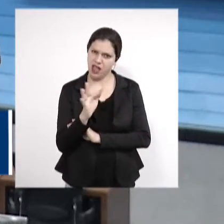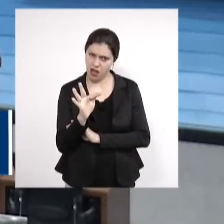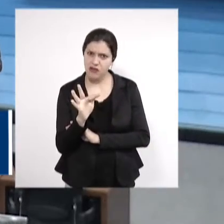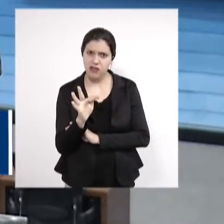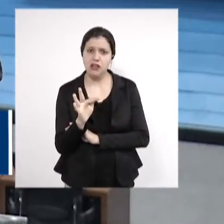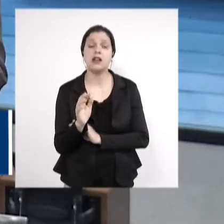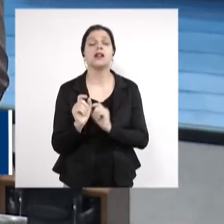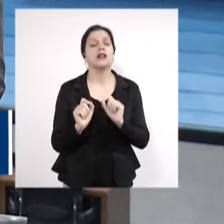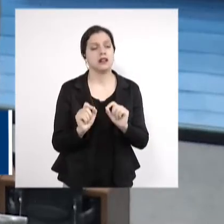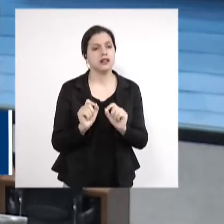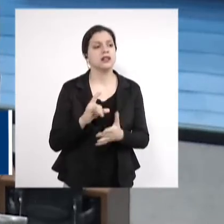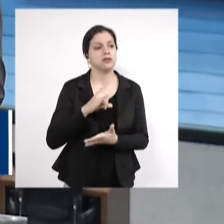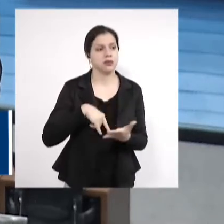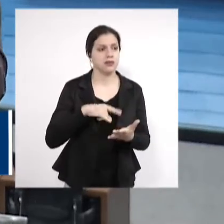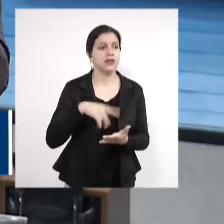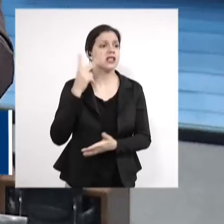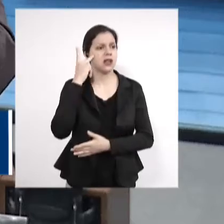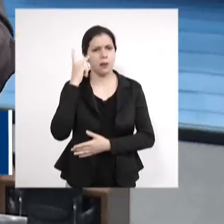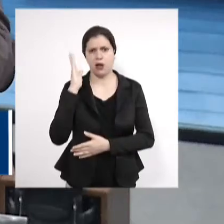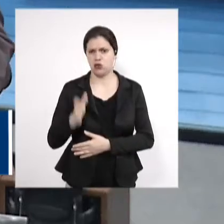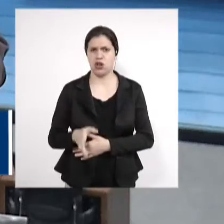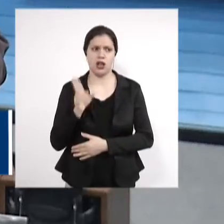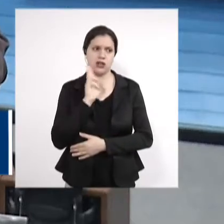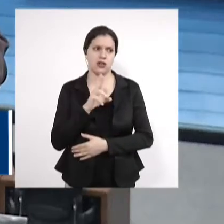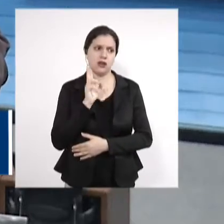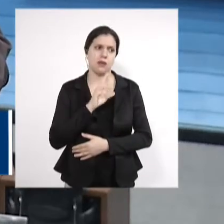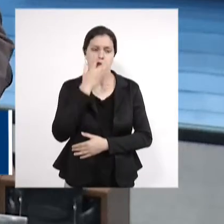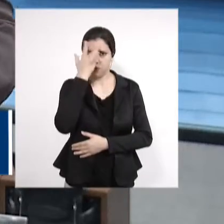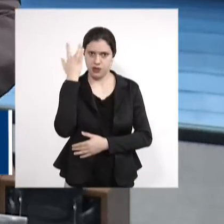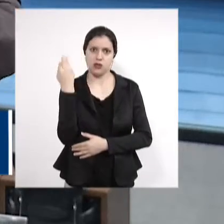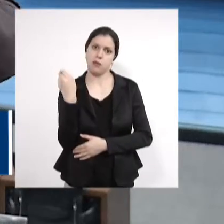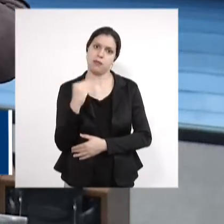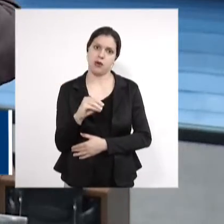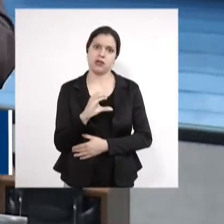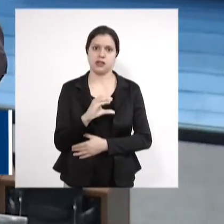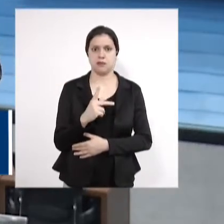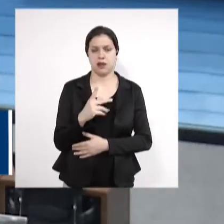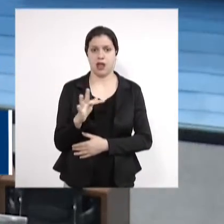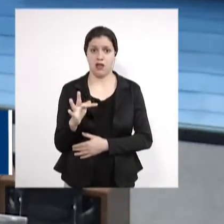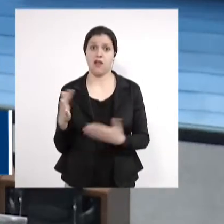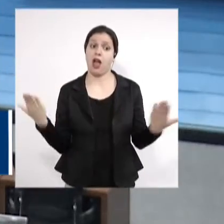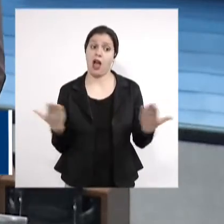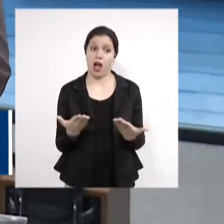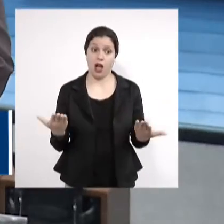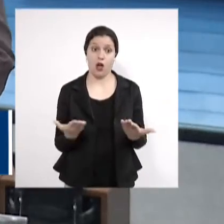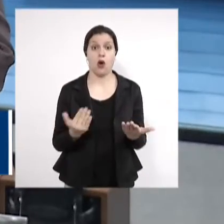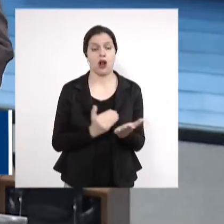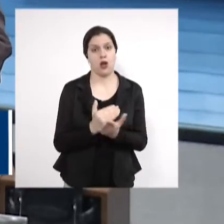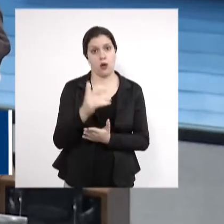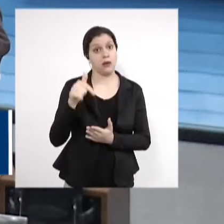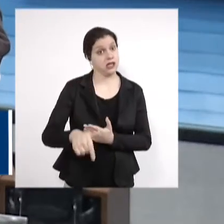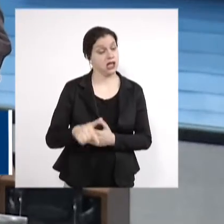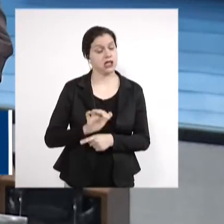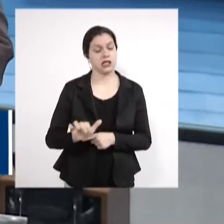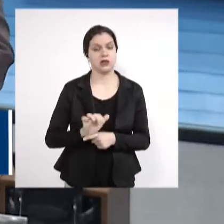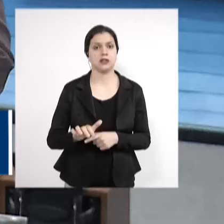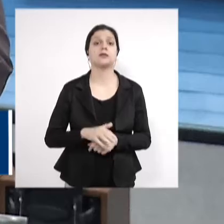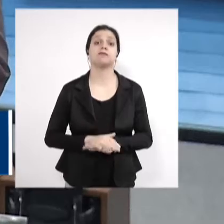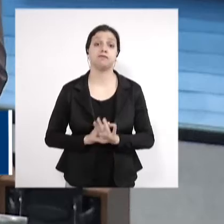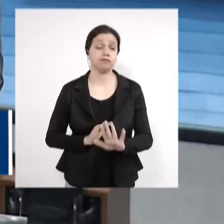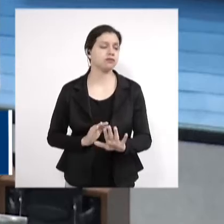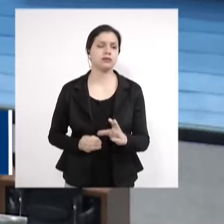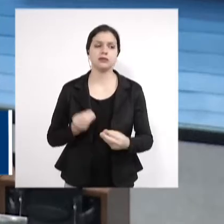tal. Em São Paulo isso já é muito comum, né? As pessoas acrescentarem CPF na nota. Acho que essa prática agora vai começar a aparecer aqui no estado. Mas como que